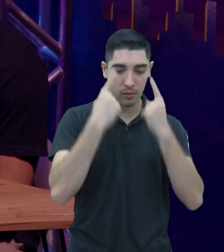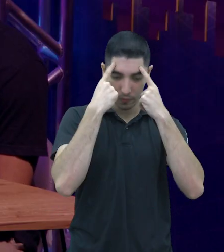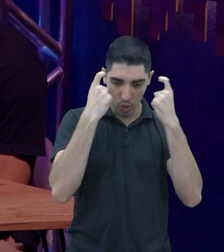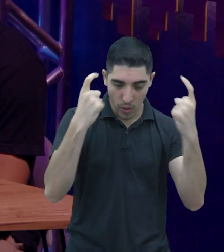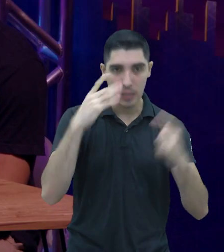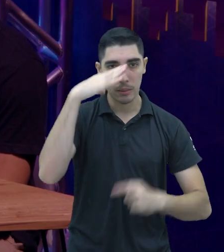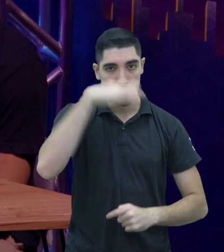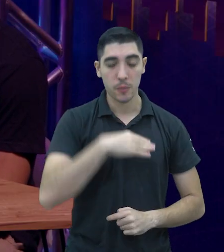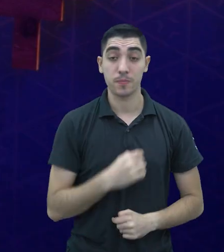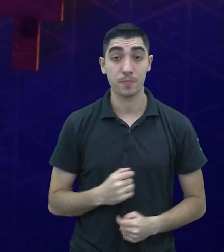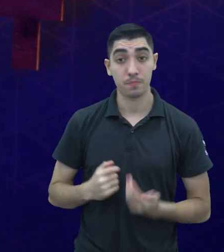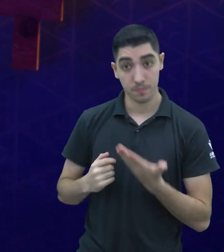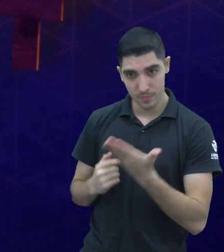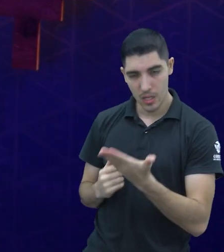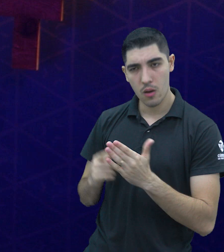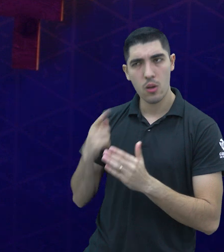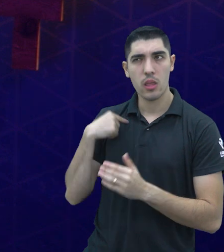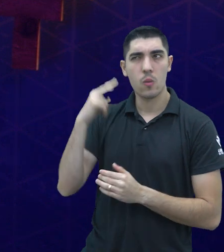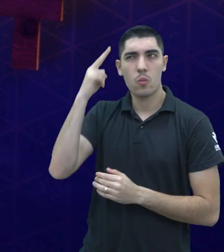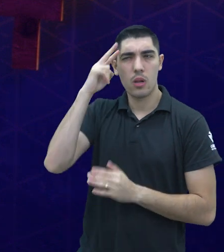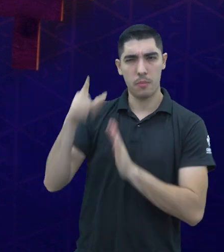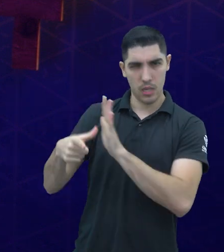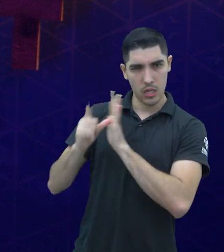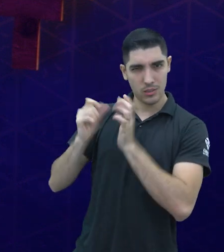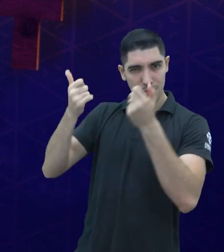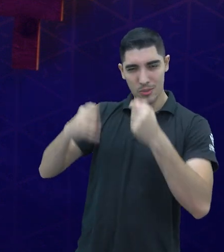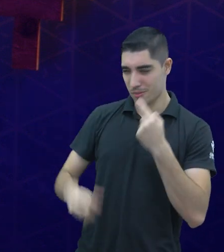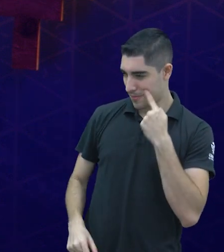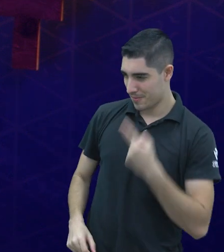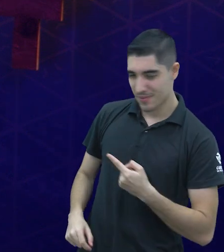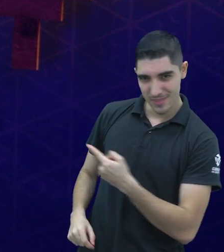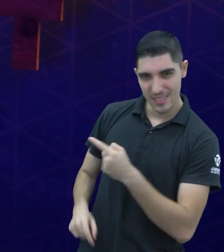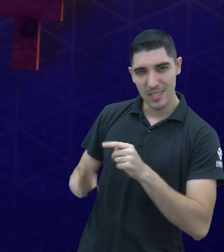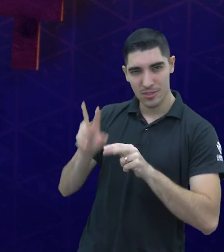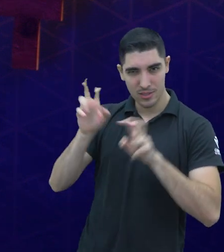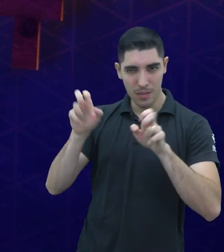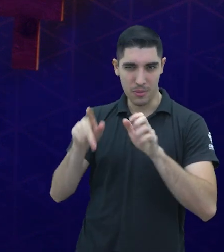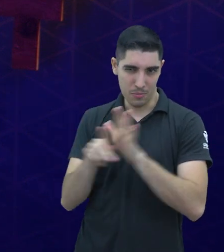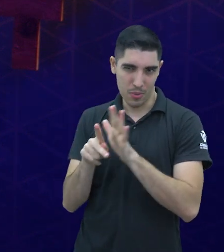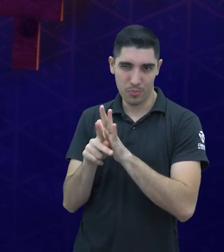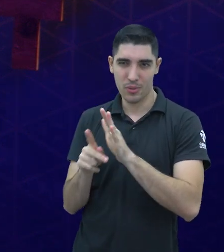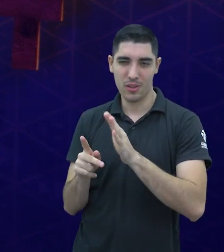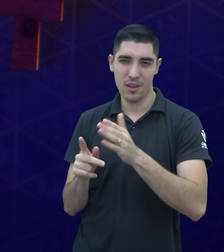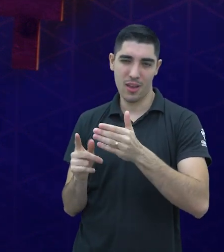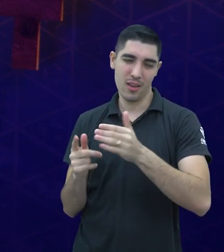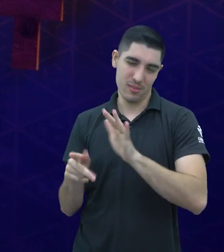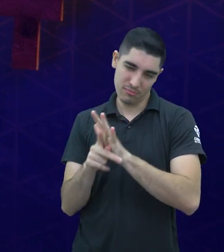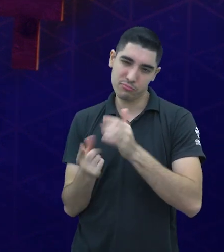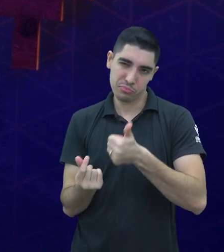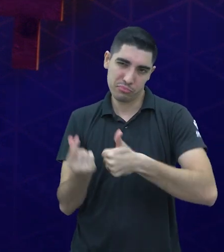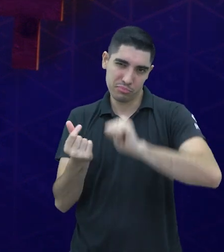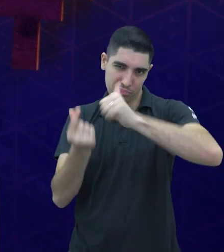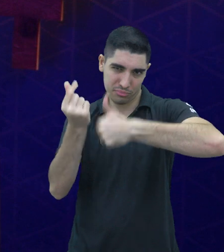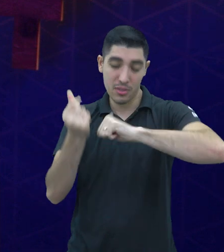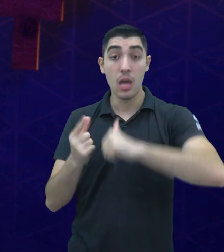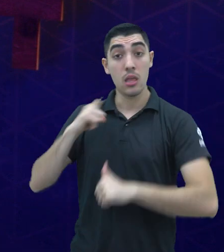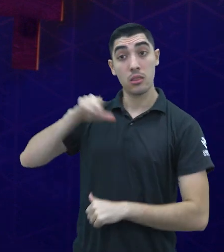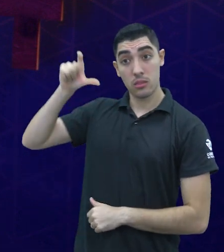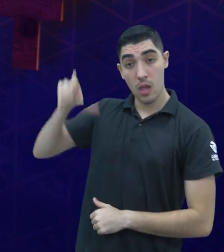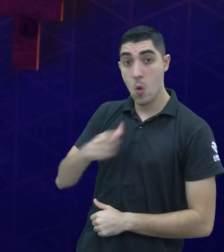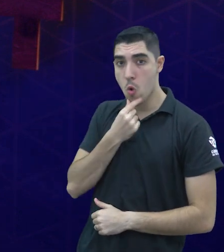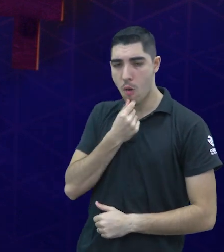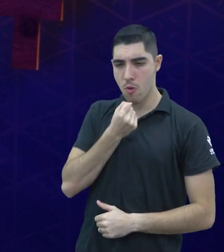crueldade. Inclusive, eu não sei se eu já falei disso naquele nosso episódio sobre desigualdade social, mas tem uma frase